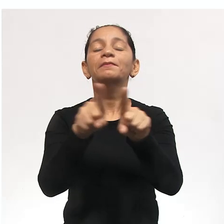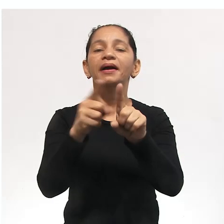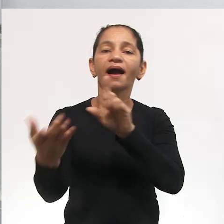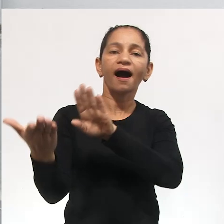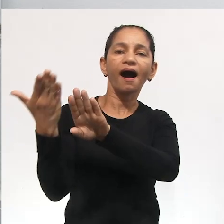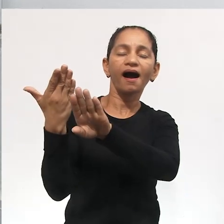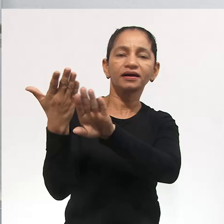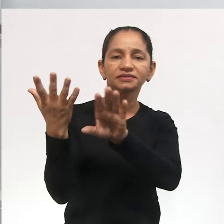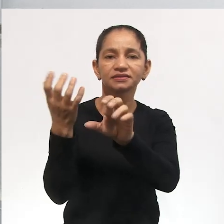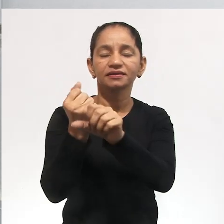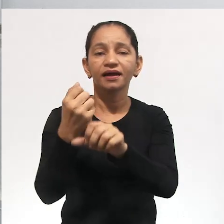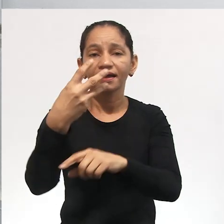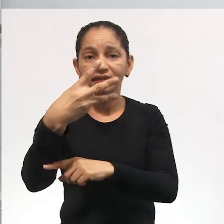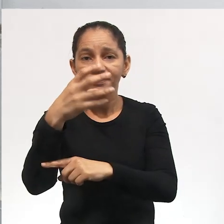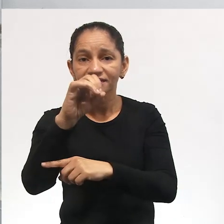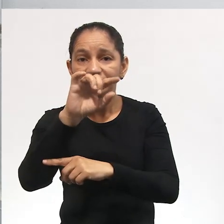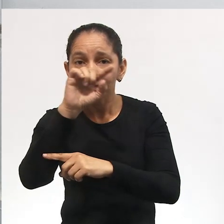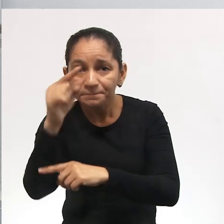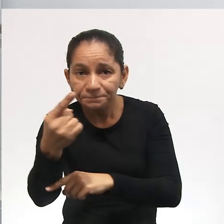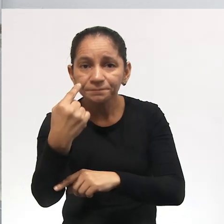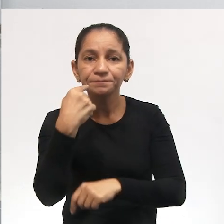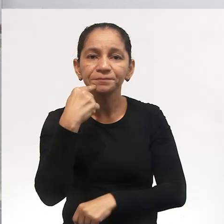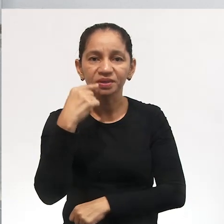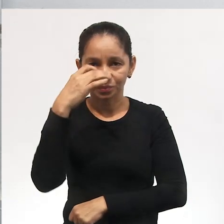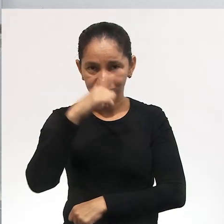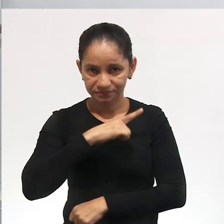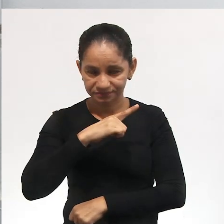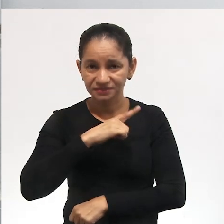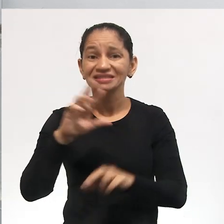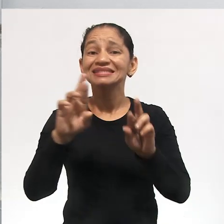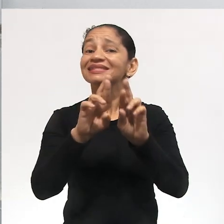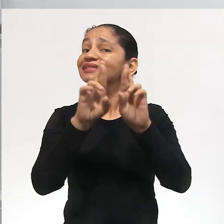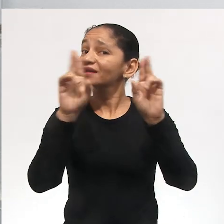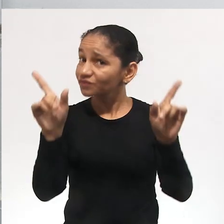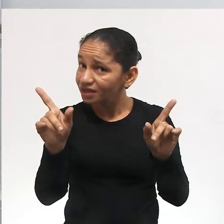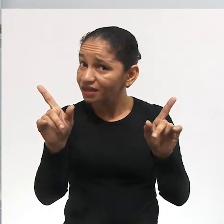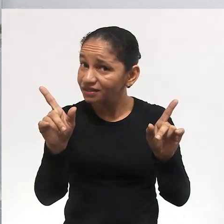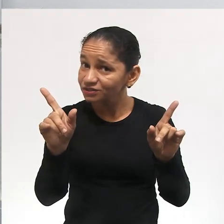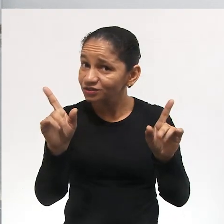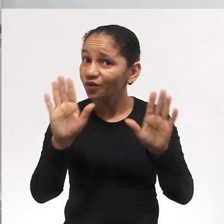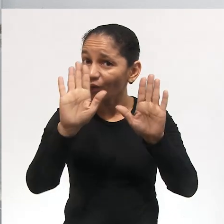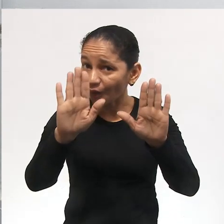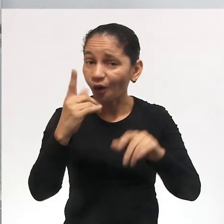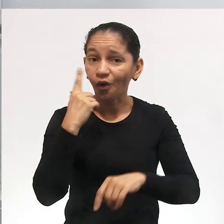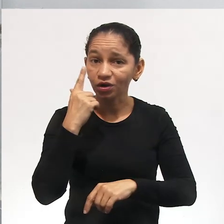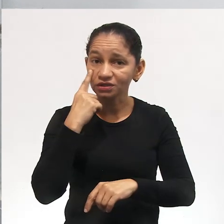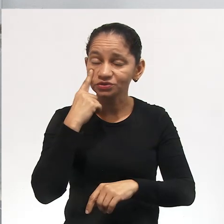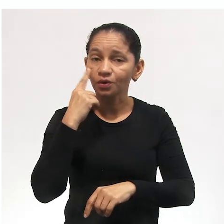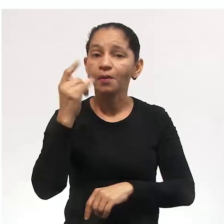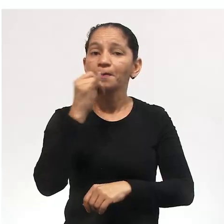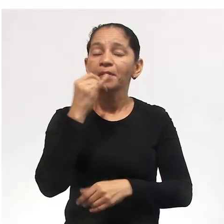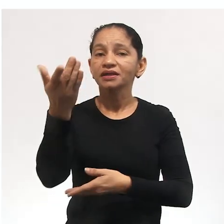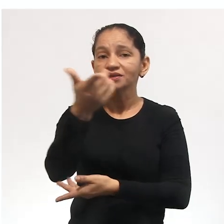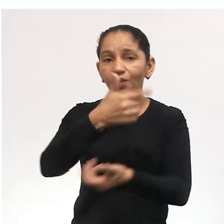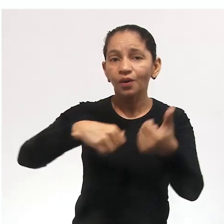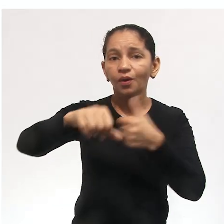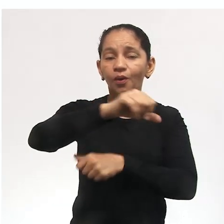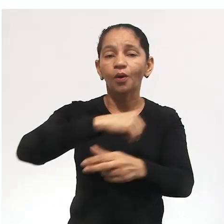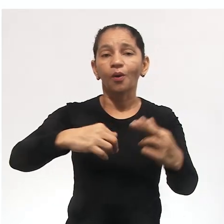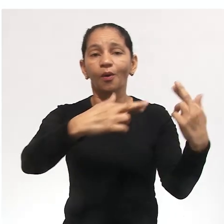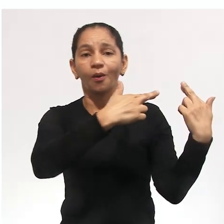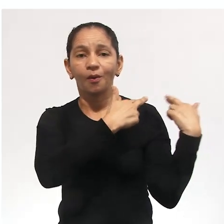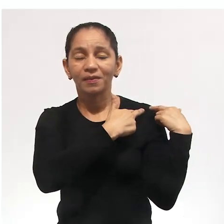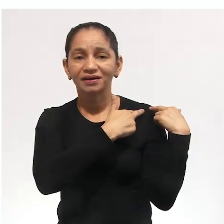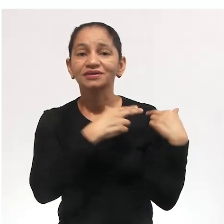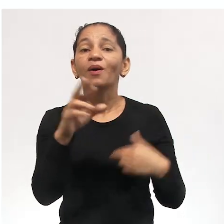foi diferente. Foi uma aquisição por intermédio de uma obrigação. Aqui. Como a gente vê isso?